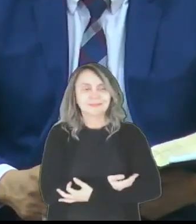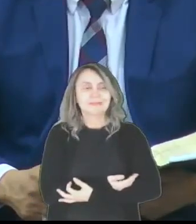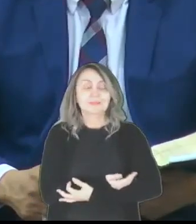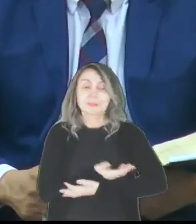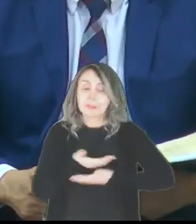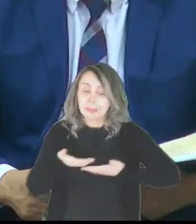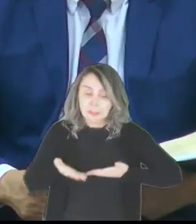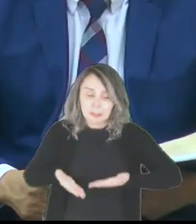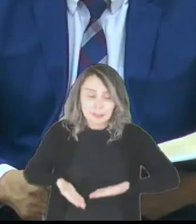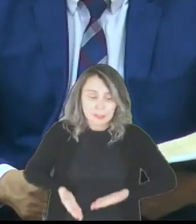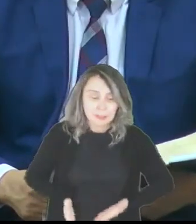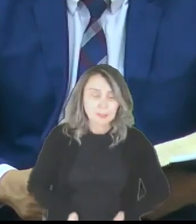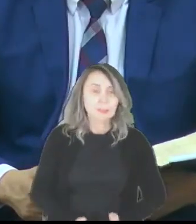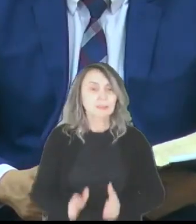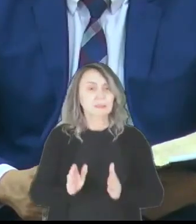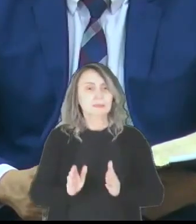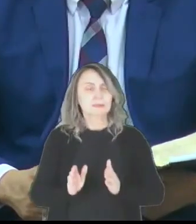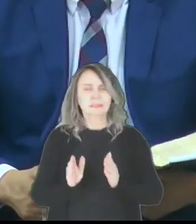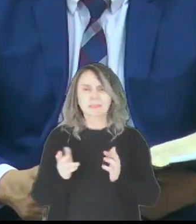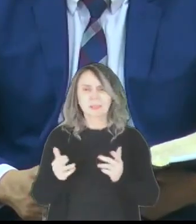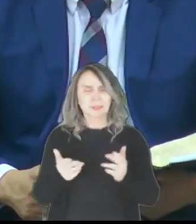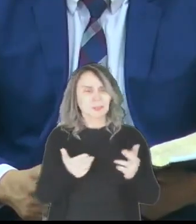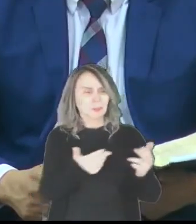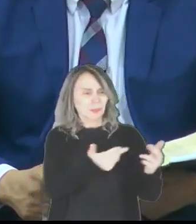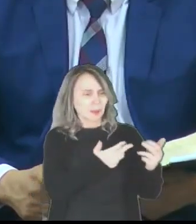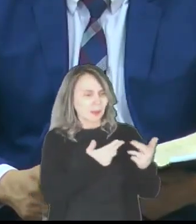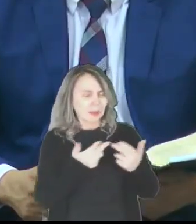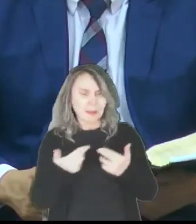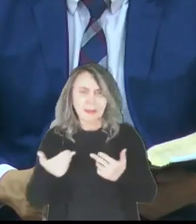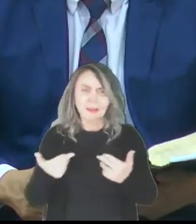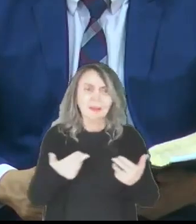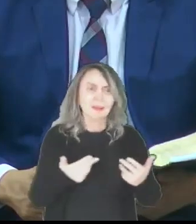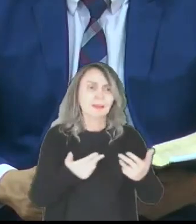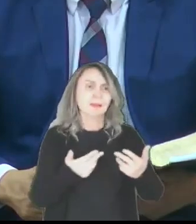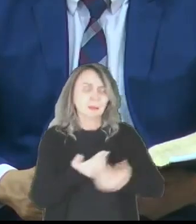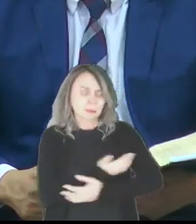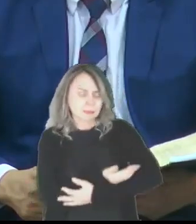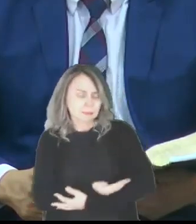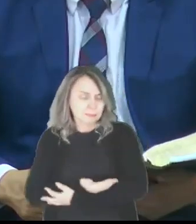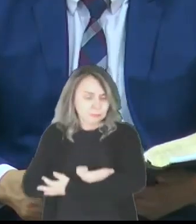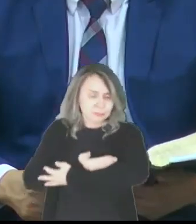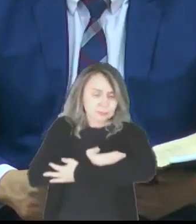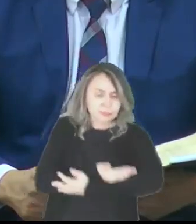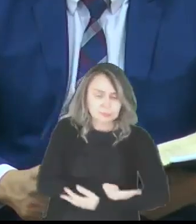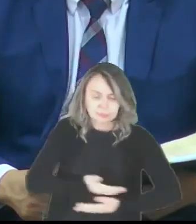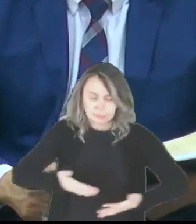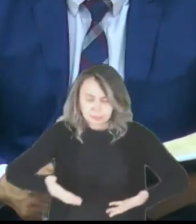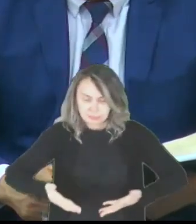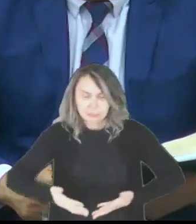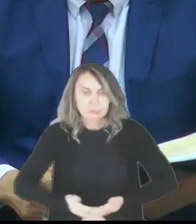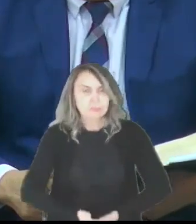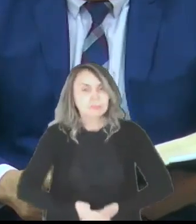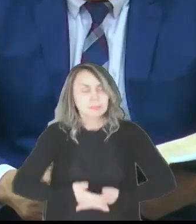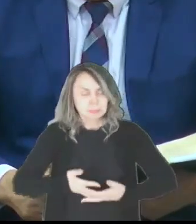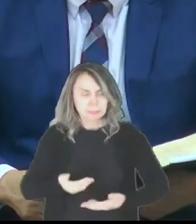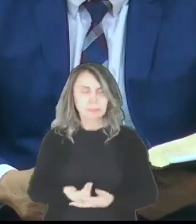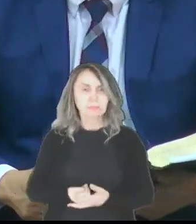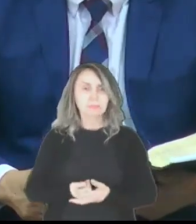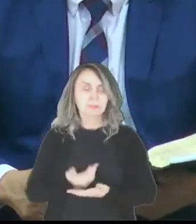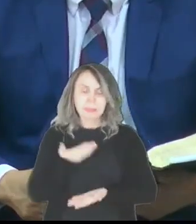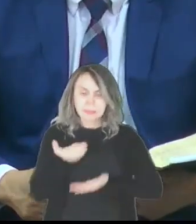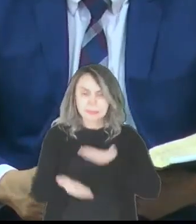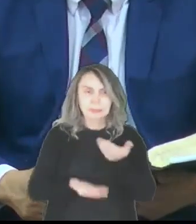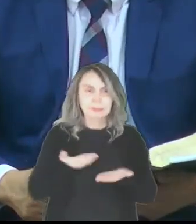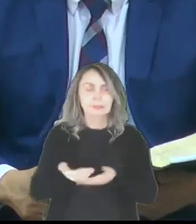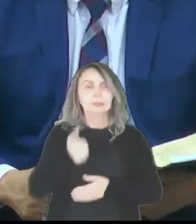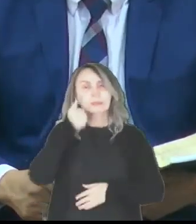como toda pessoa nasce, de 9 meses, ser colocado numa manjedoura, ser tratado, ser cuidado. Maria